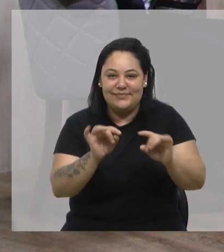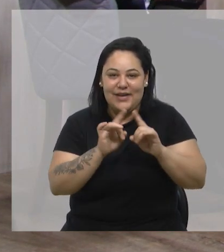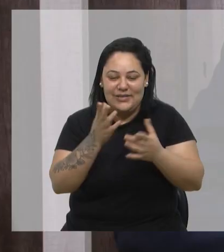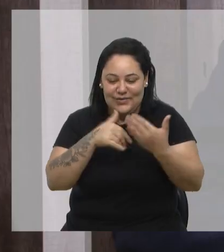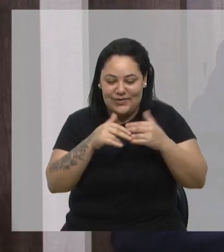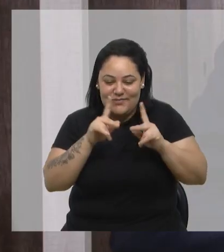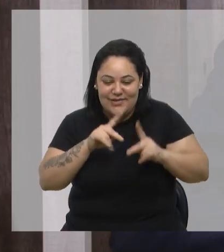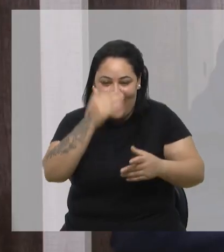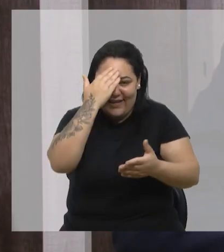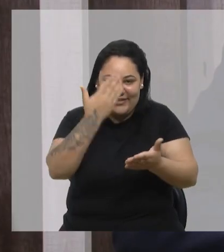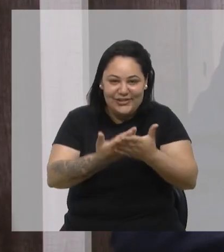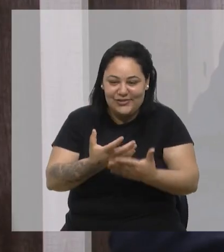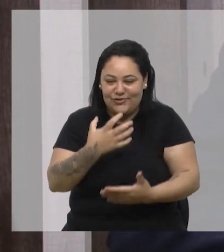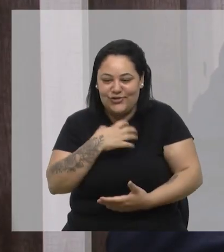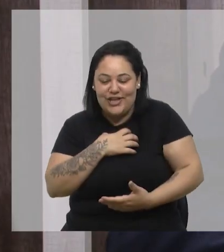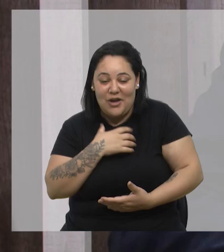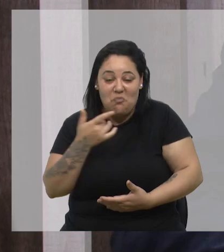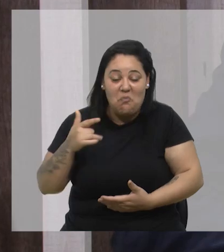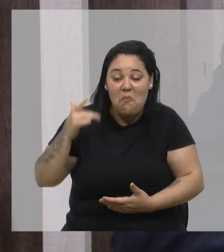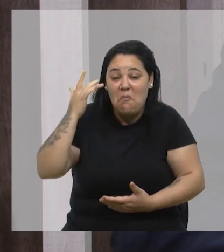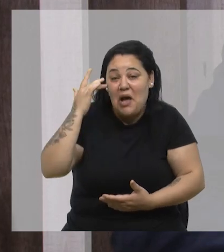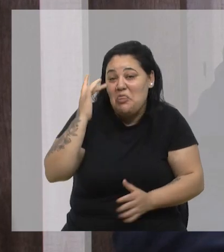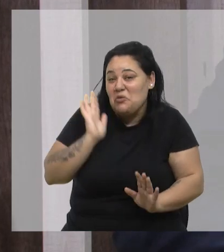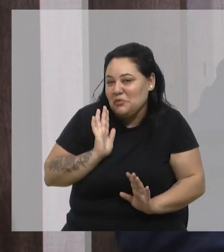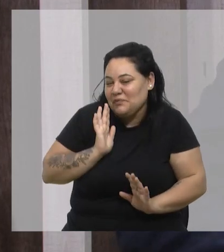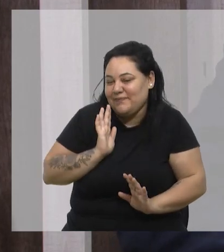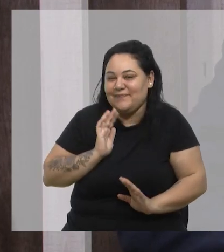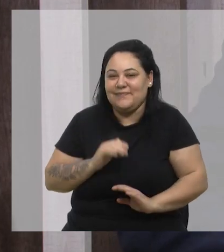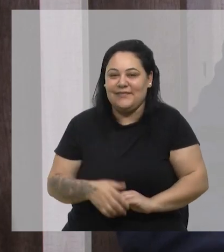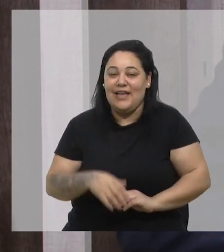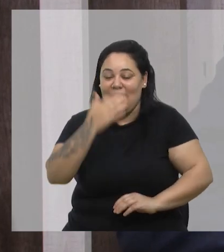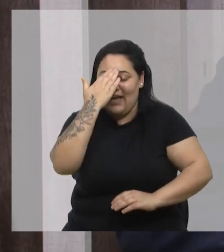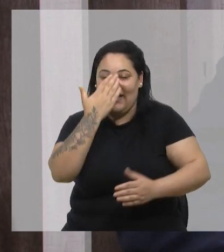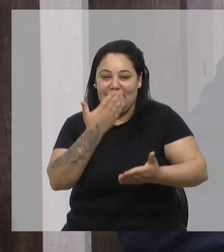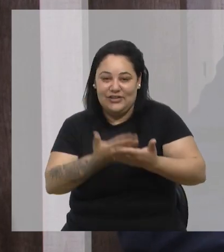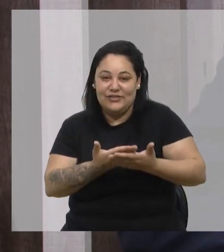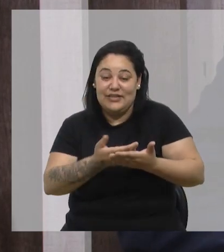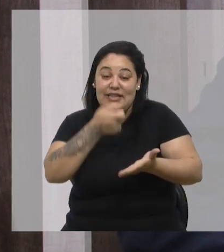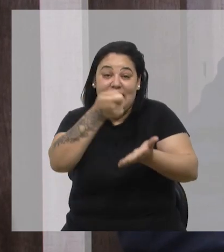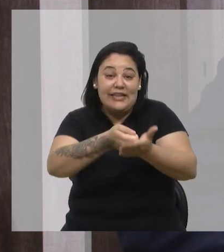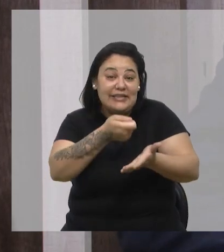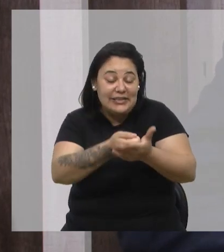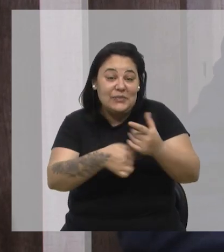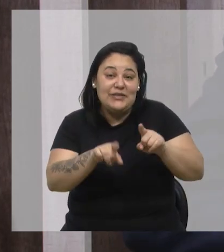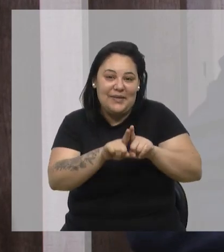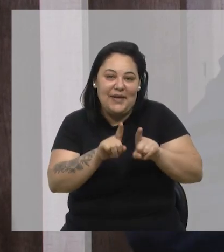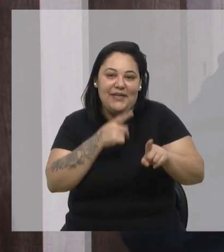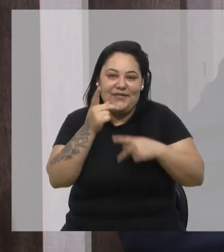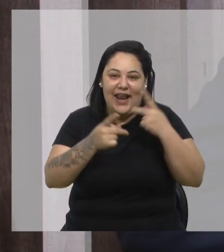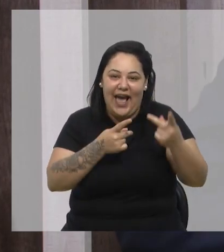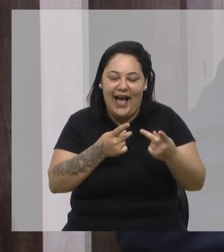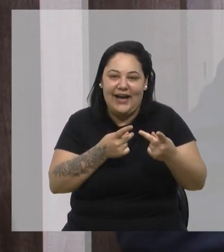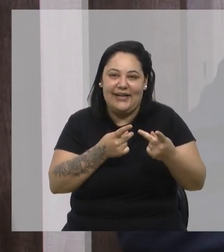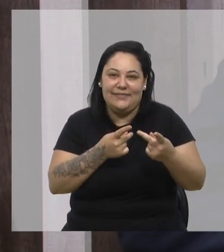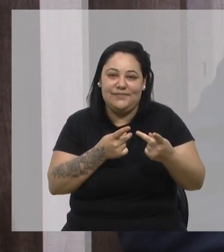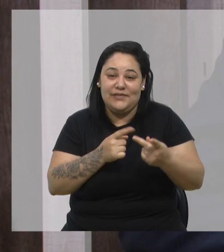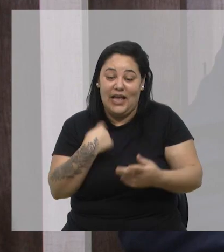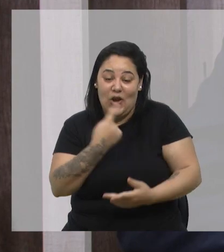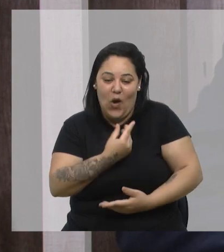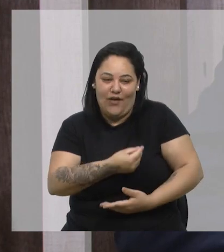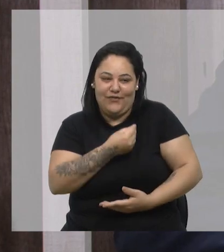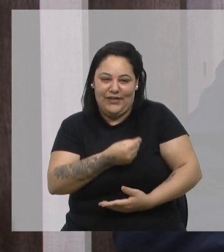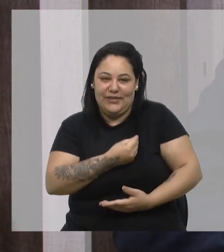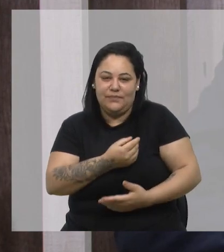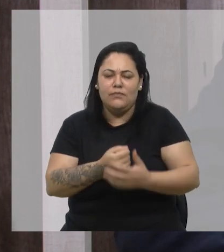dúvida, mas todo mundo acredita que de uma forma ou de outra está amadurecendo. Pelo menos acreditemos e tentamos ser assim na